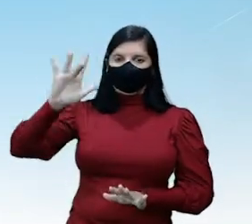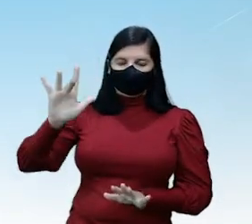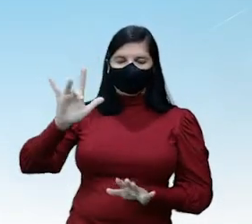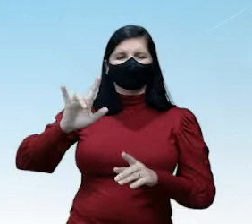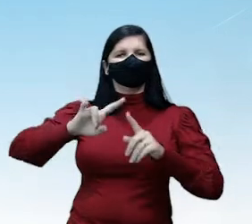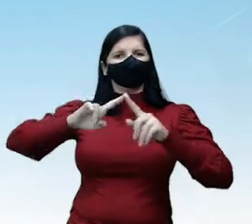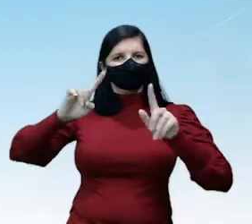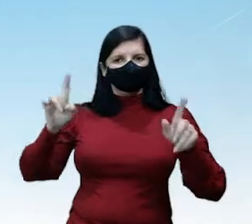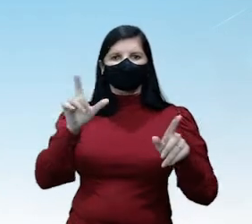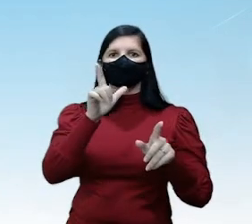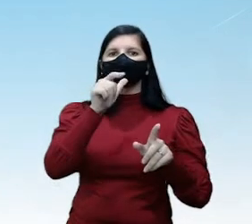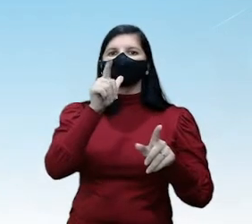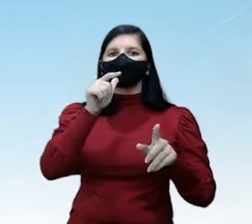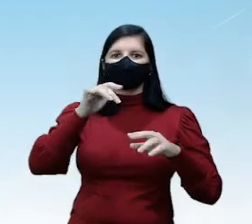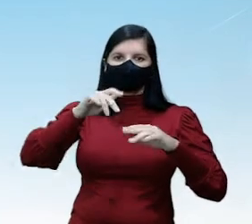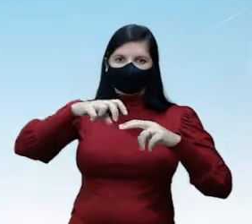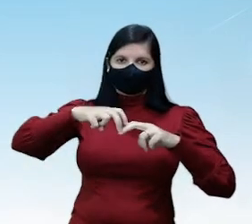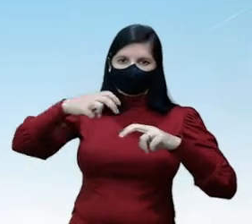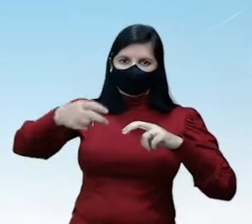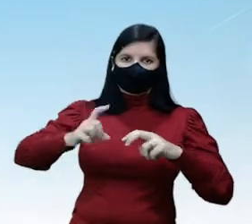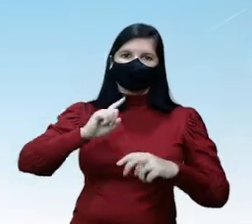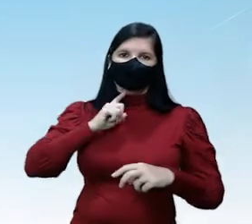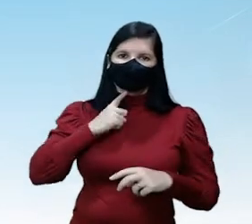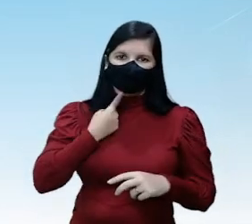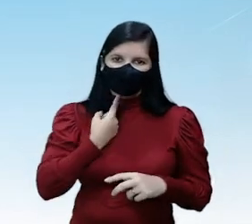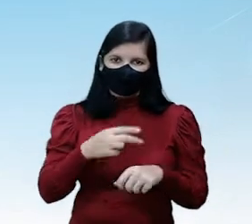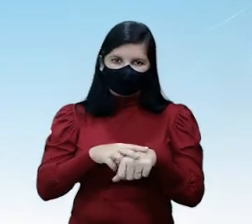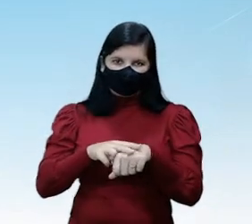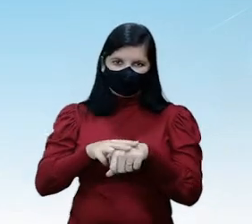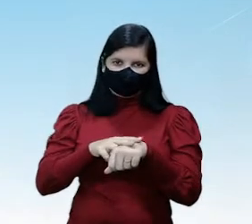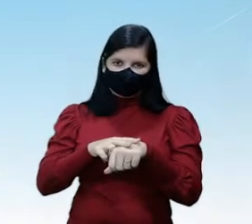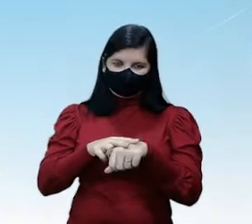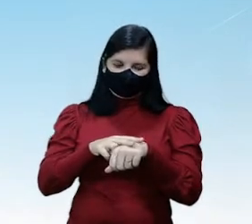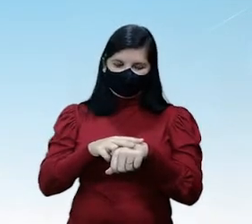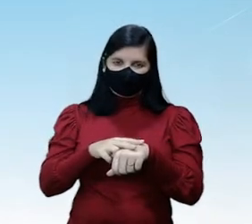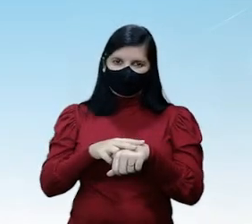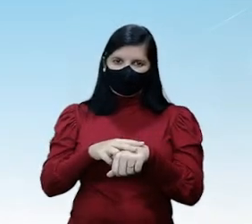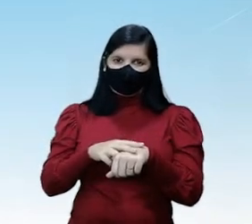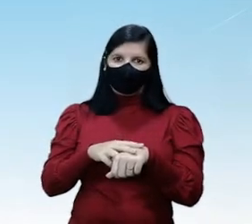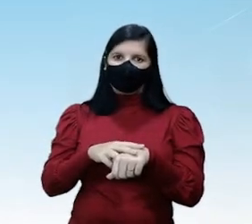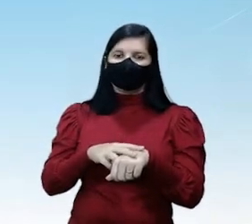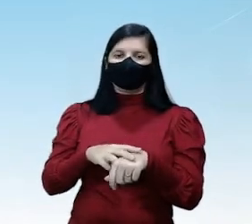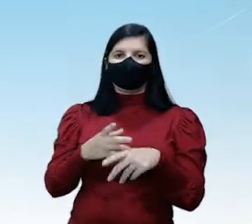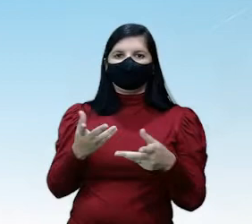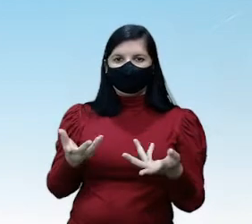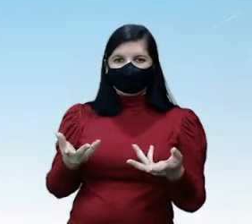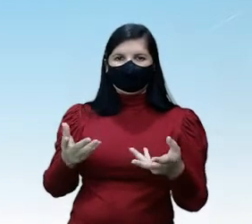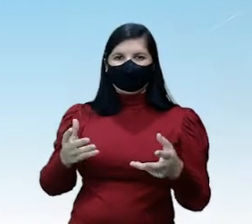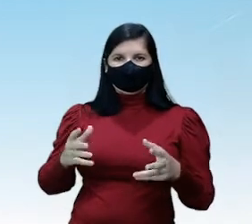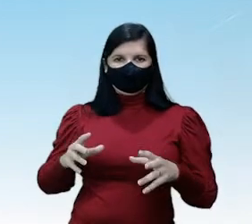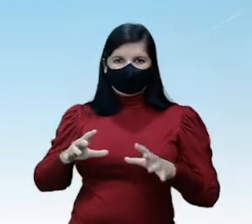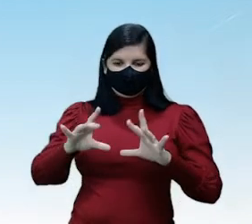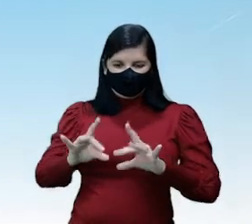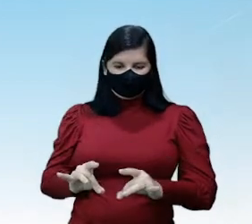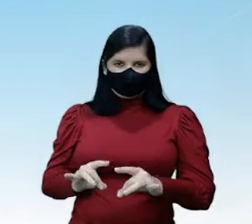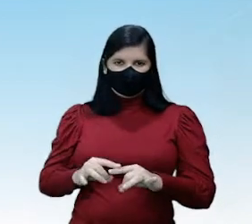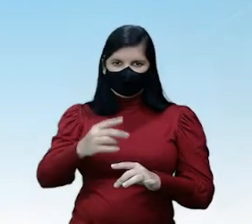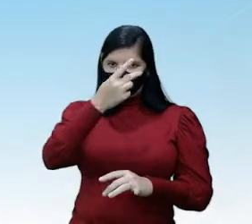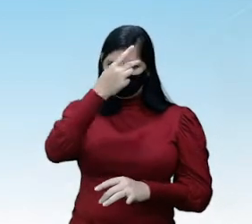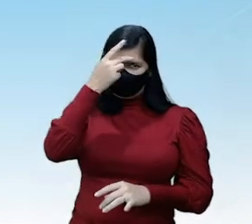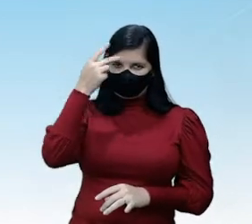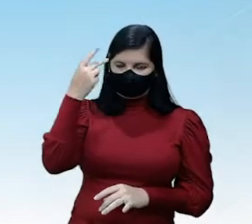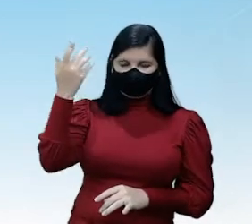mas aquela água da piscina que está suja, verde, ou seja, aquele lodo, a pessoa ela não